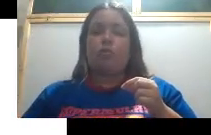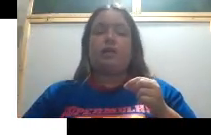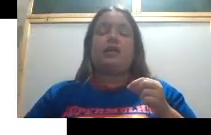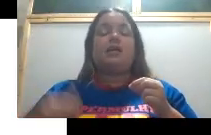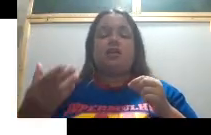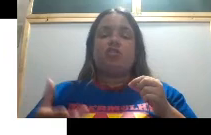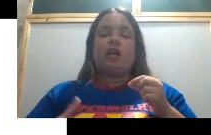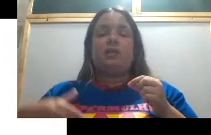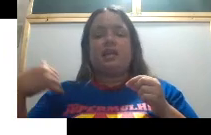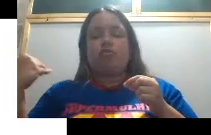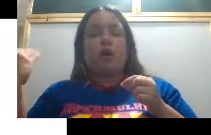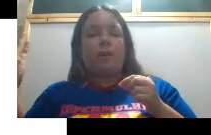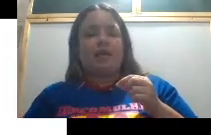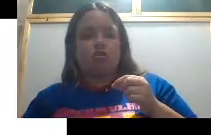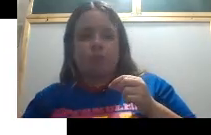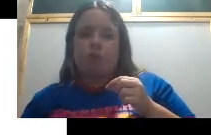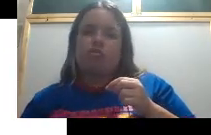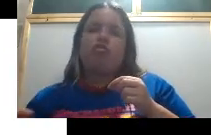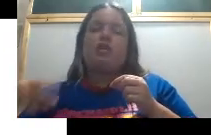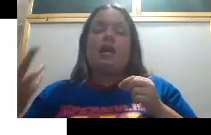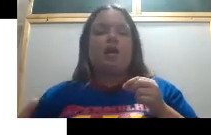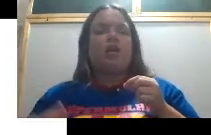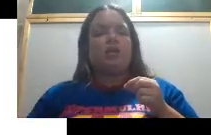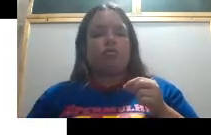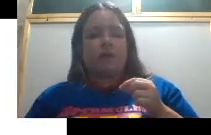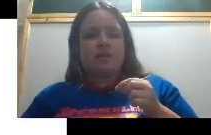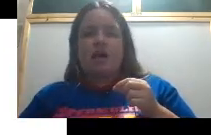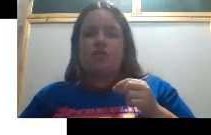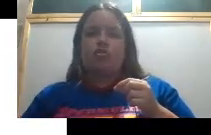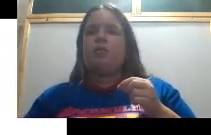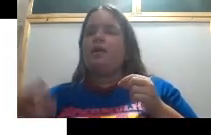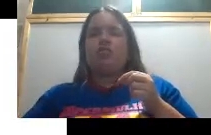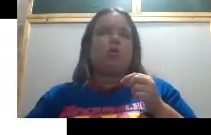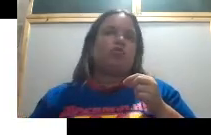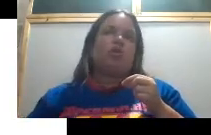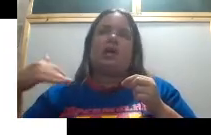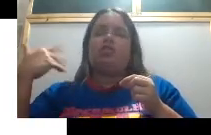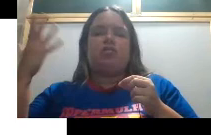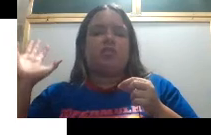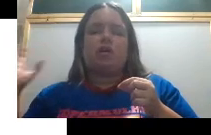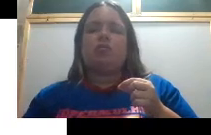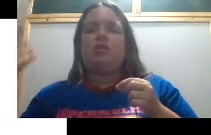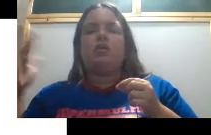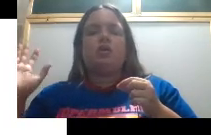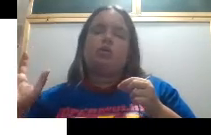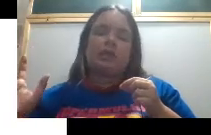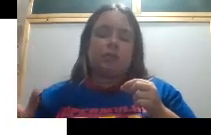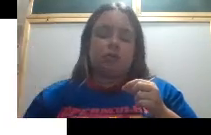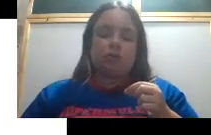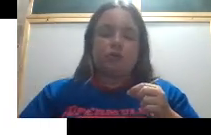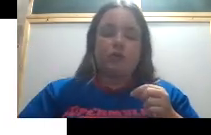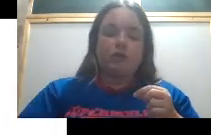devem ser arriada porque geralmente elas ficam mais expostas em horários comerciais mas tem alguns voluntários que ficam